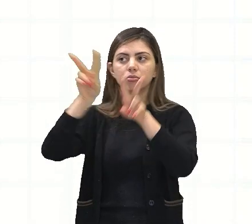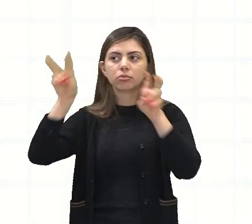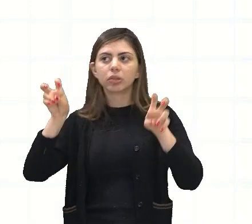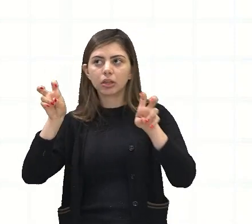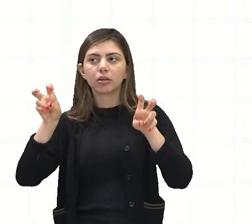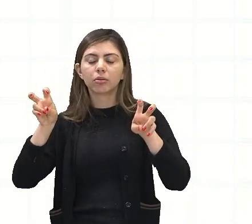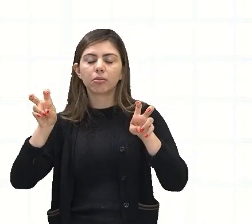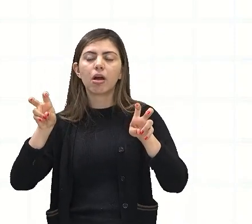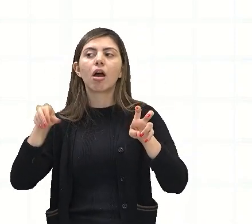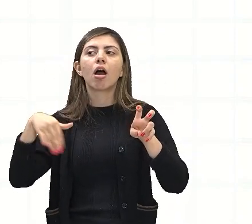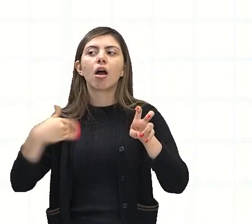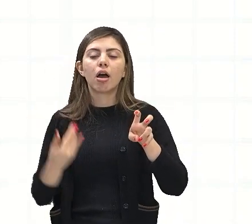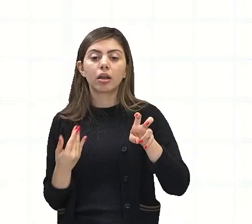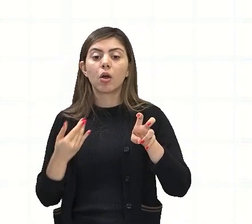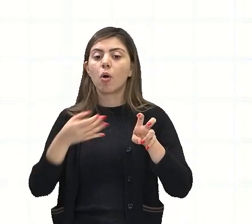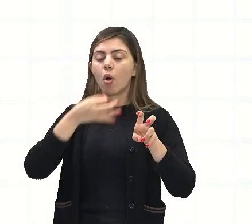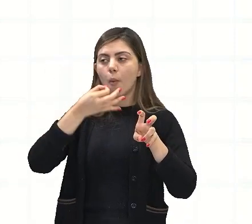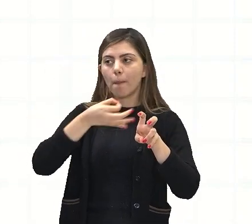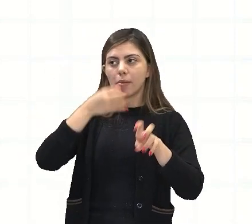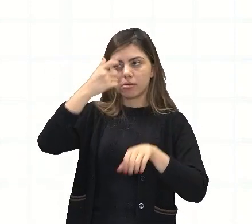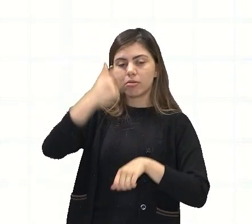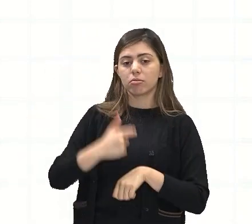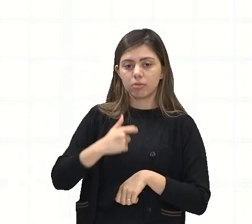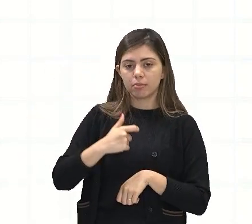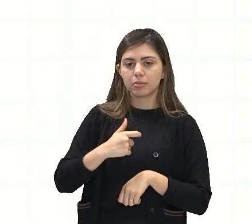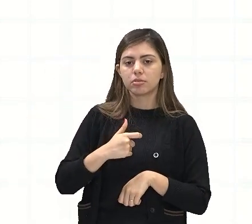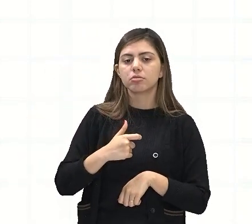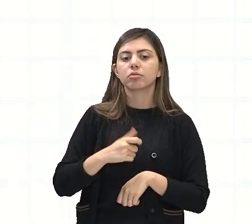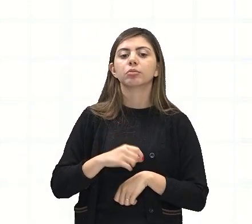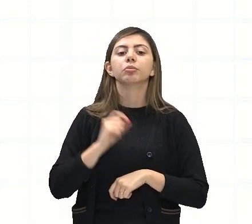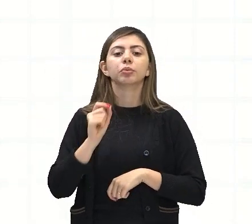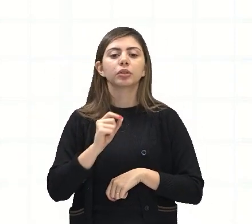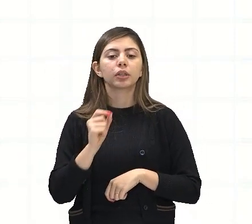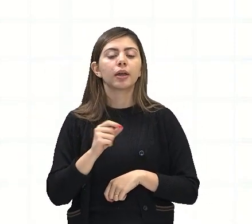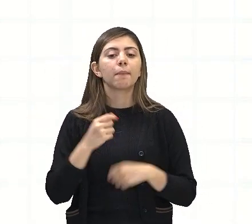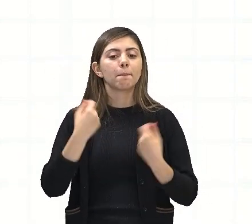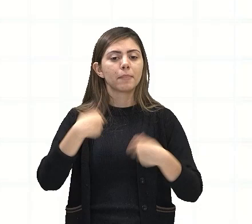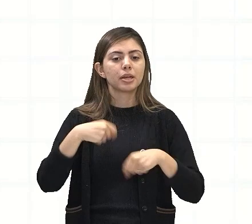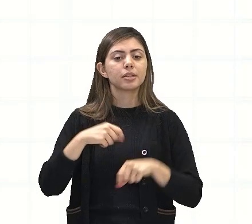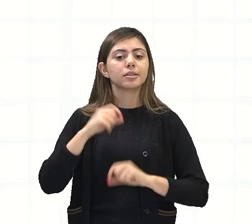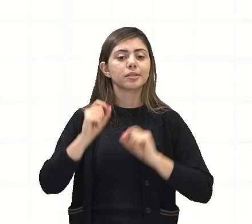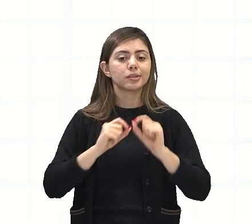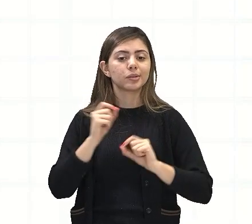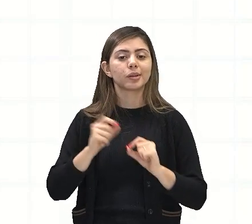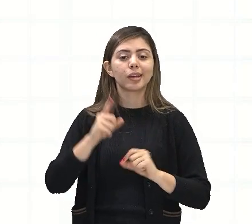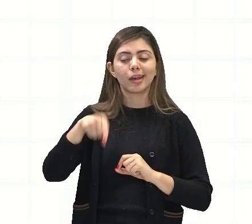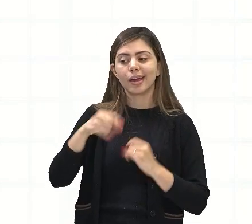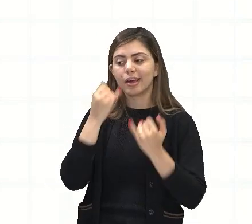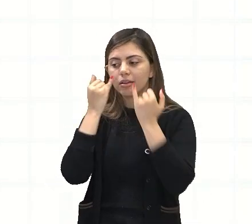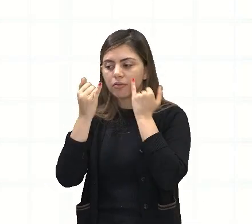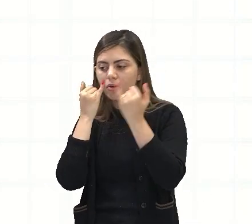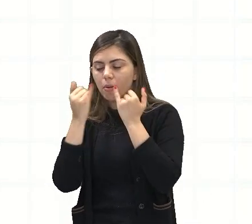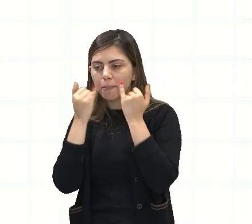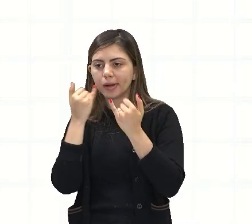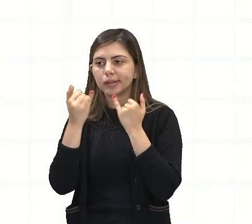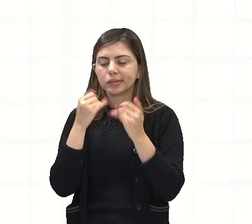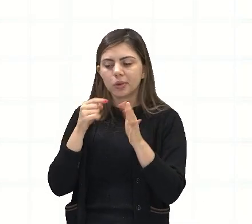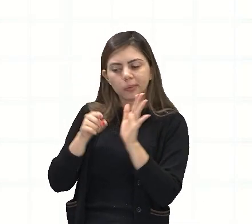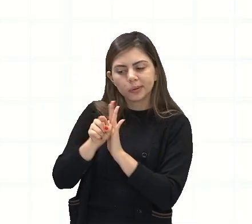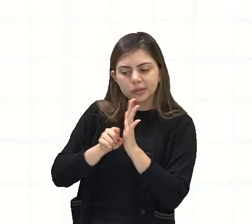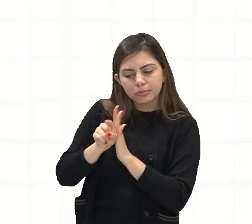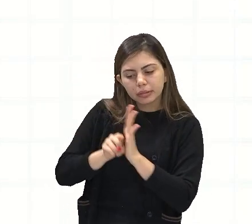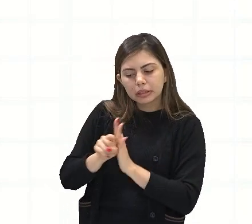assunto. Esta opinião, esta tese, ela tem que se fundamentar em razões, em